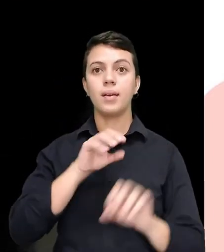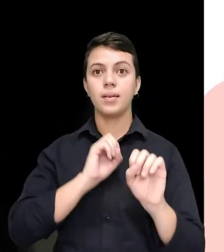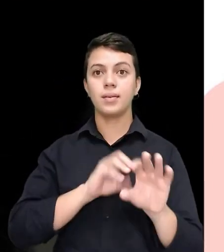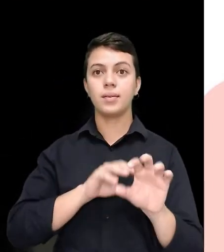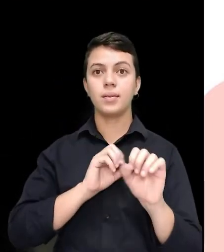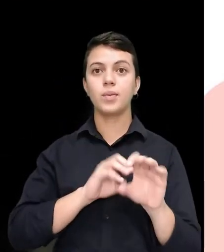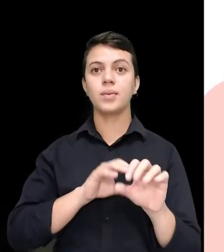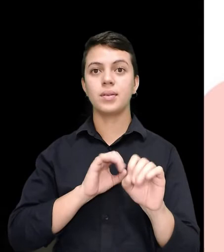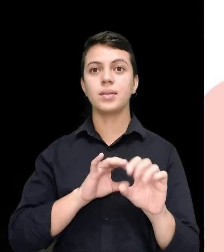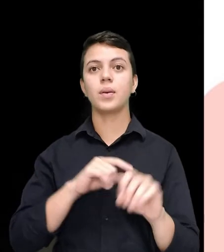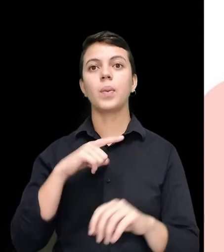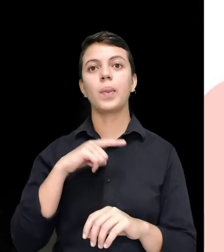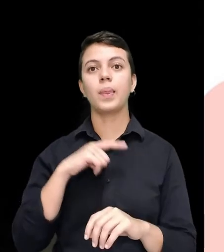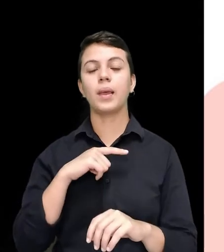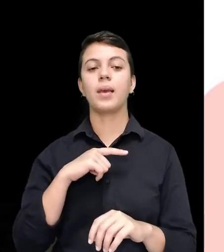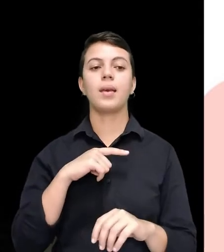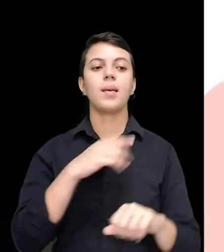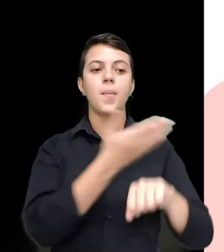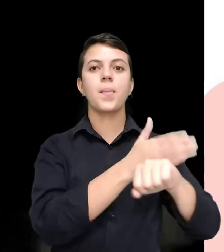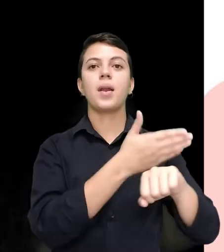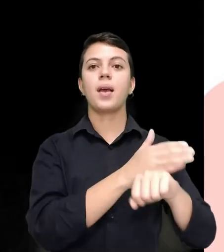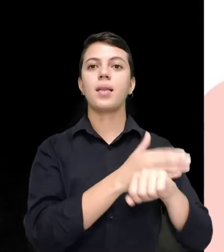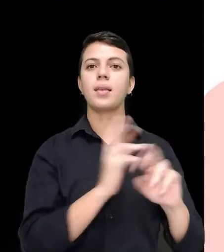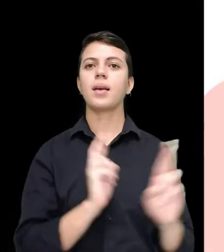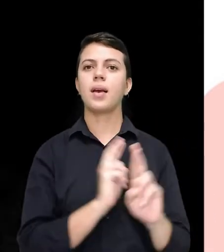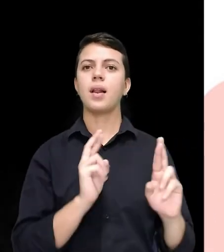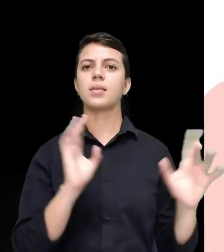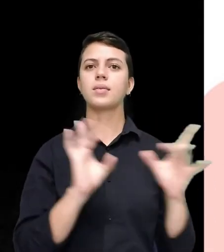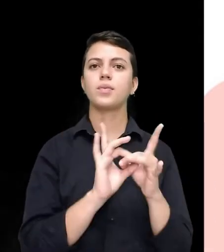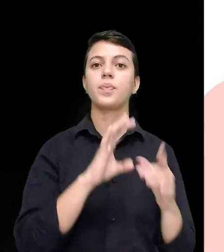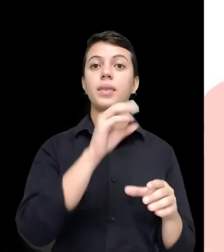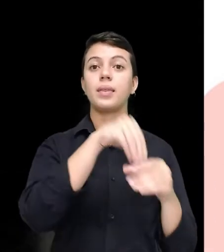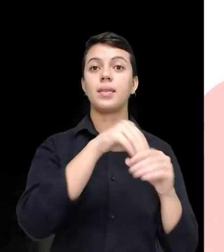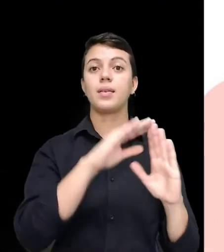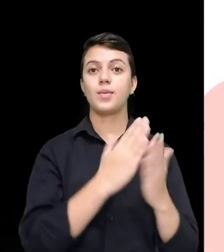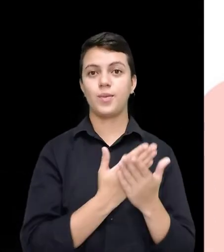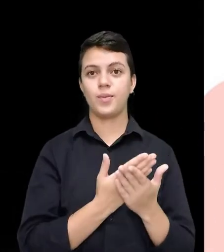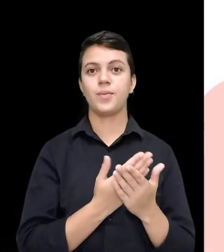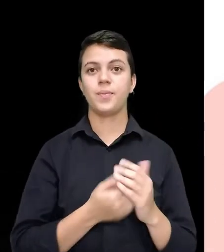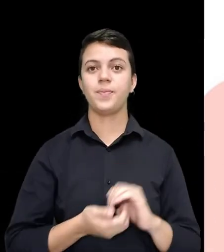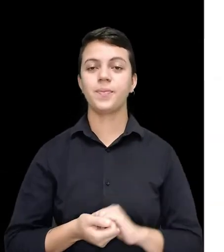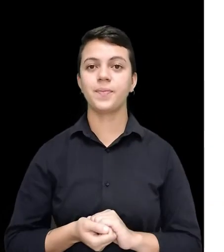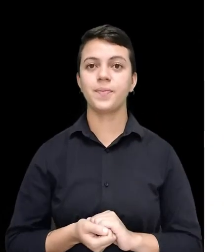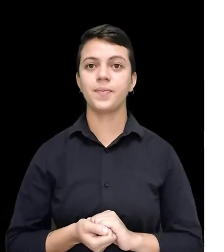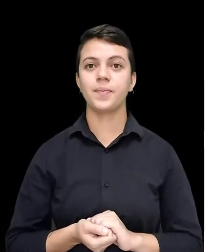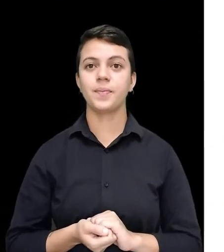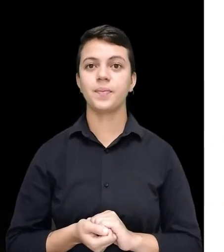educacionais estão nas práticas escolares.